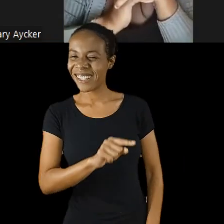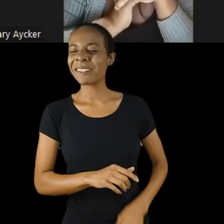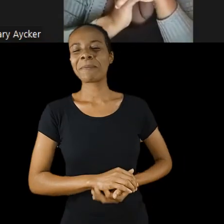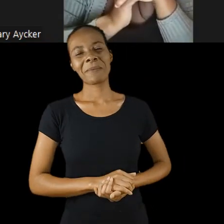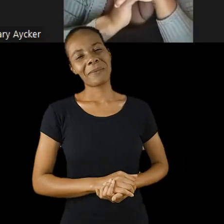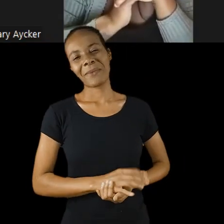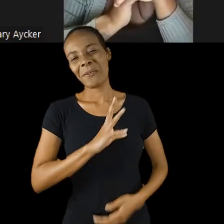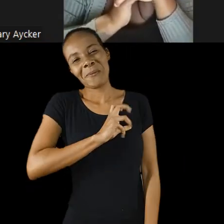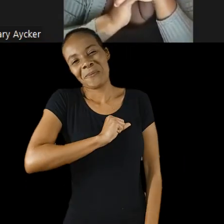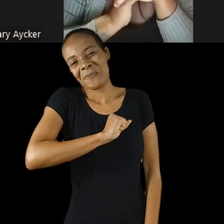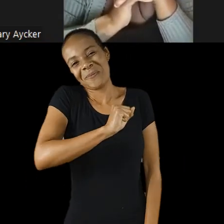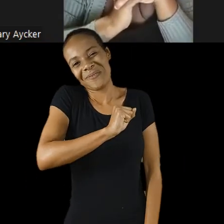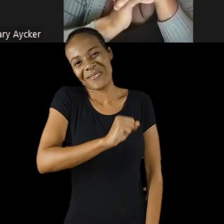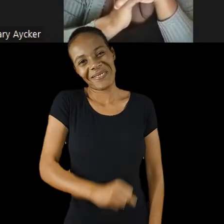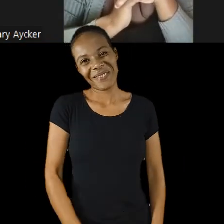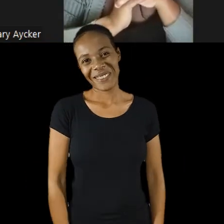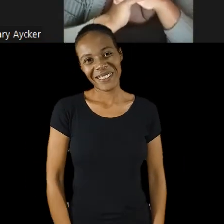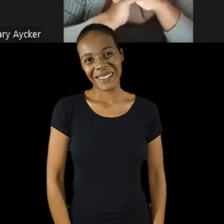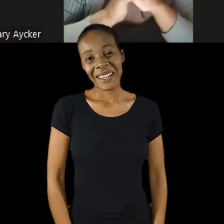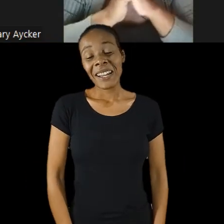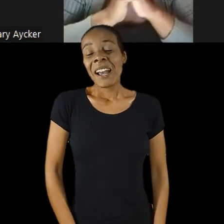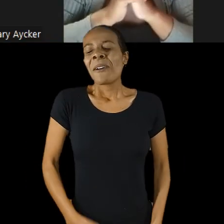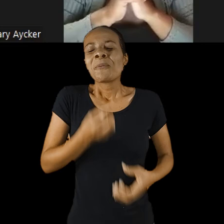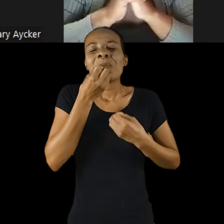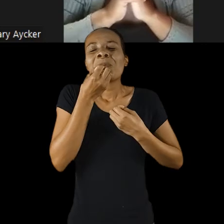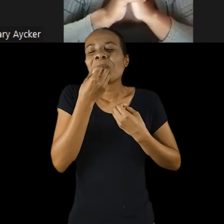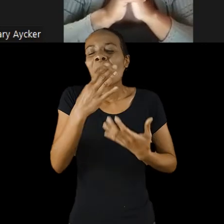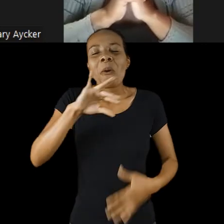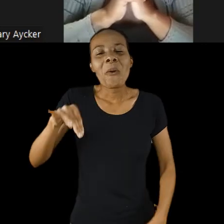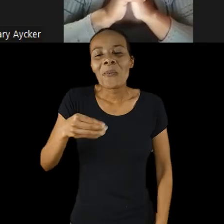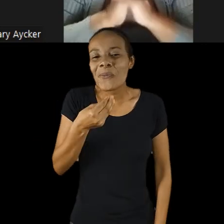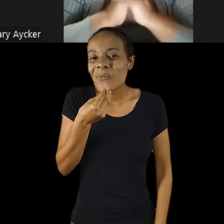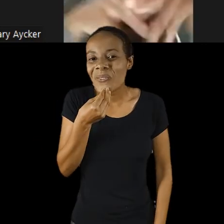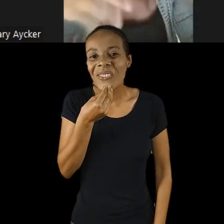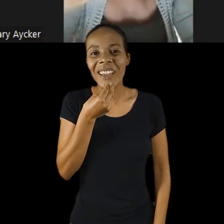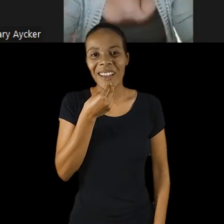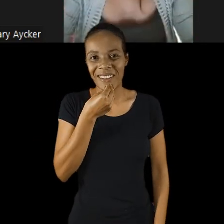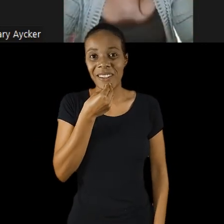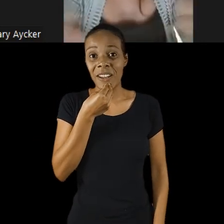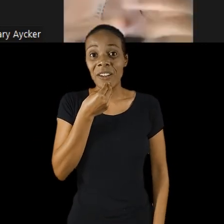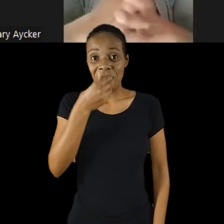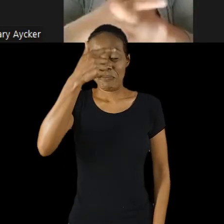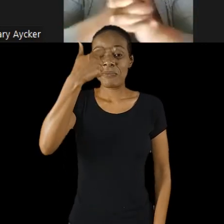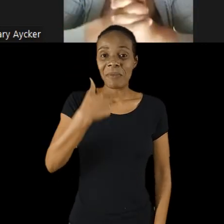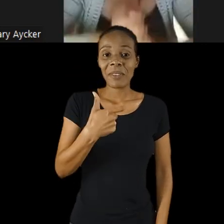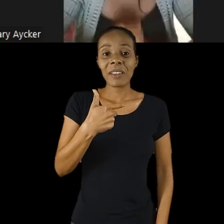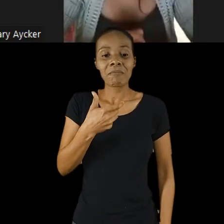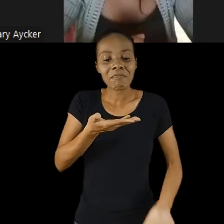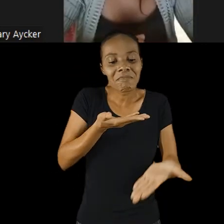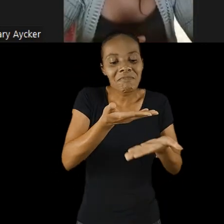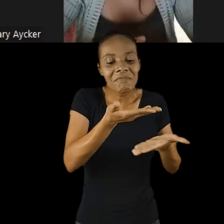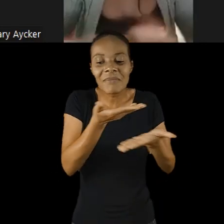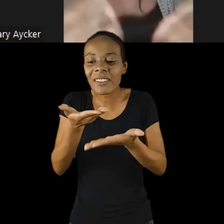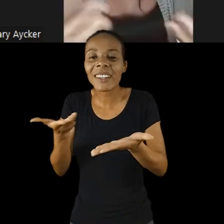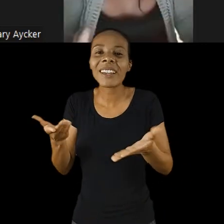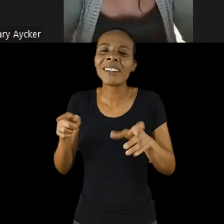que delícia! Obrigada pela oportunidade de me permitir escutar tudo isso, né?